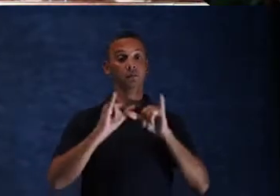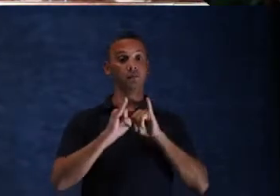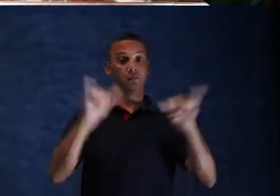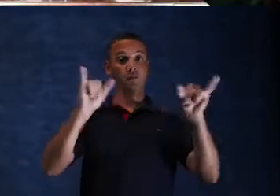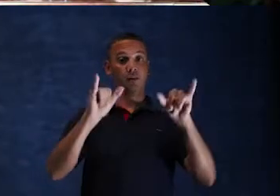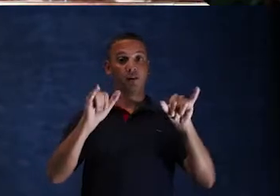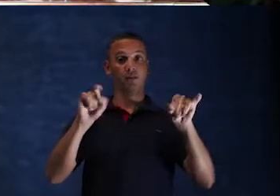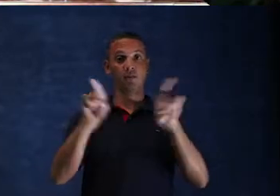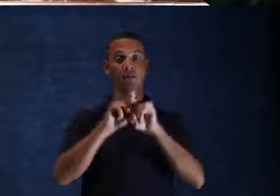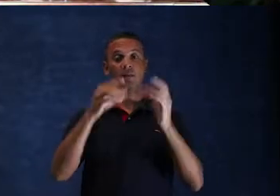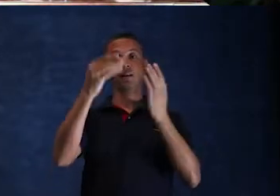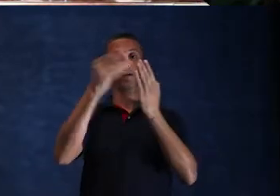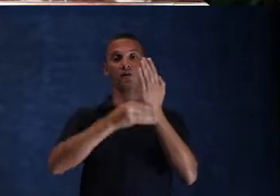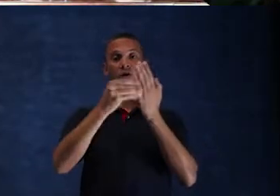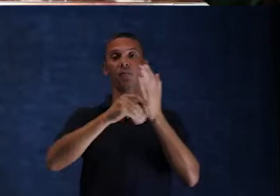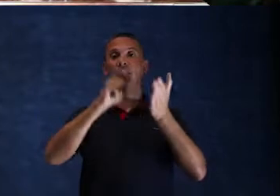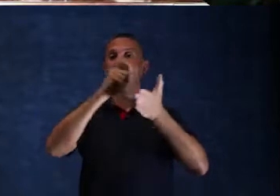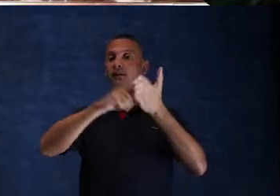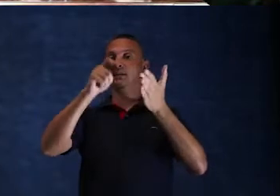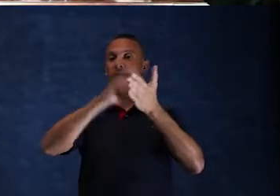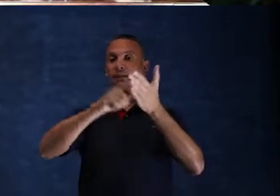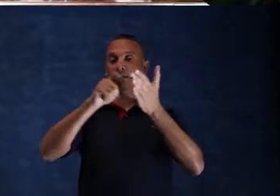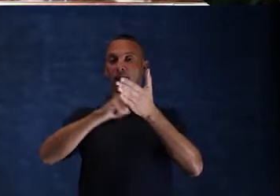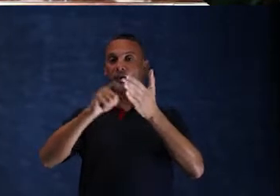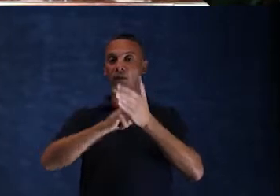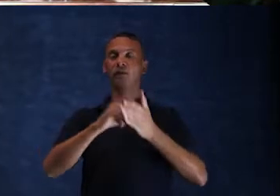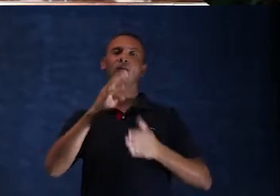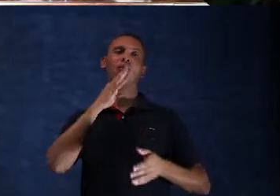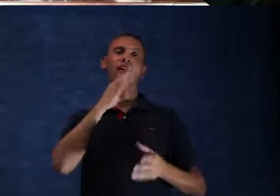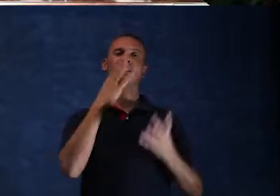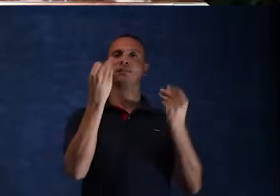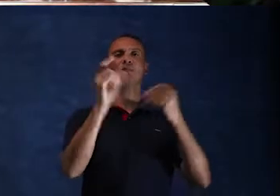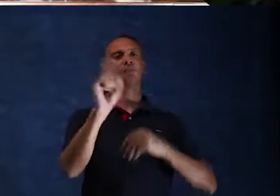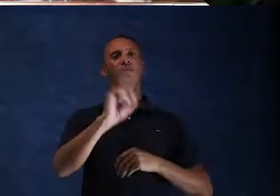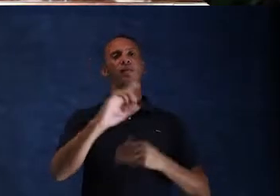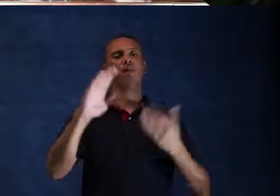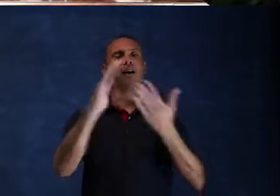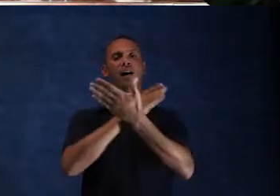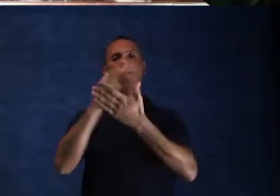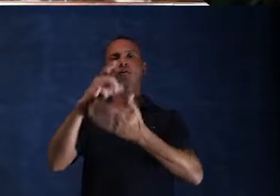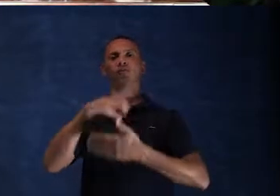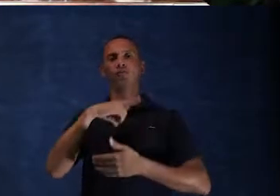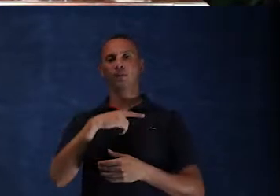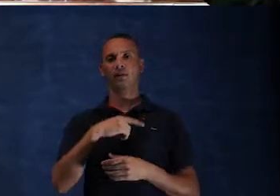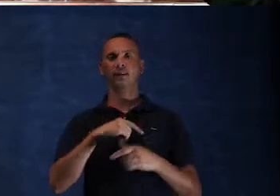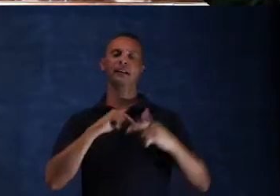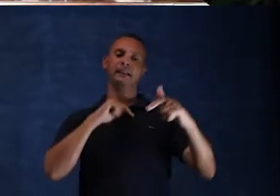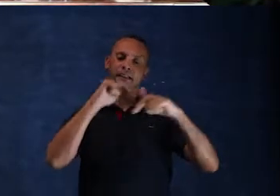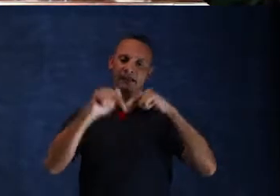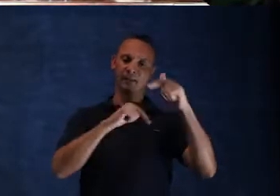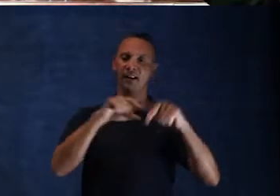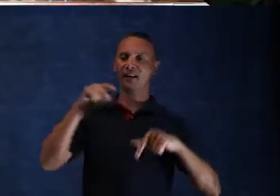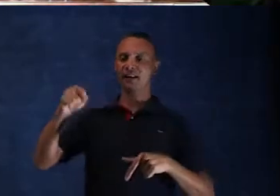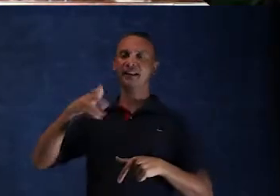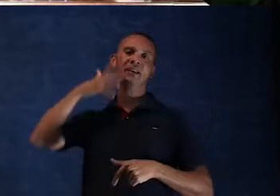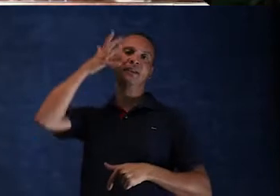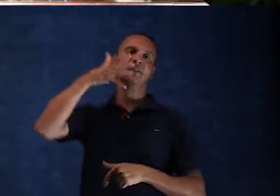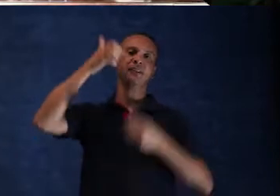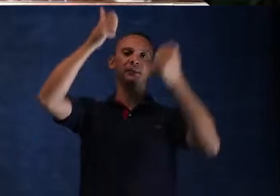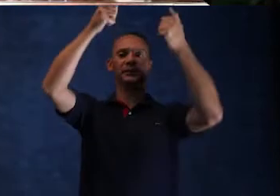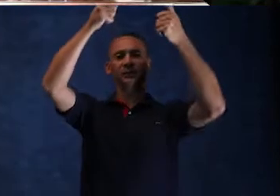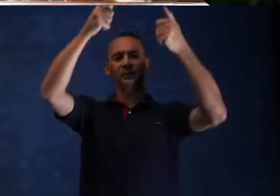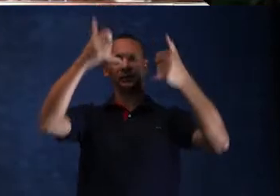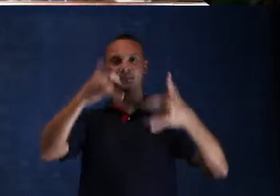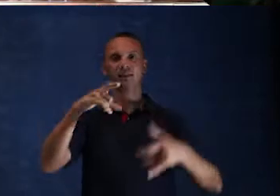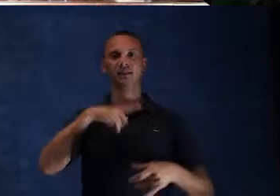divulgando a obra de escritores que nem sempre são conhecidos do grande público. Então, esse é mais um serviço que a sua conferência prestou nesta